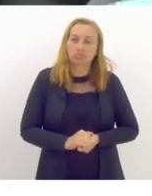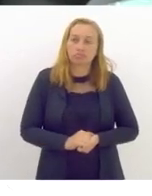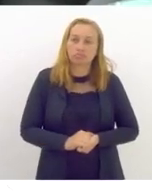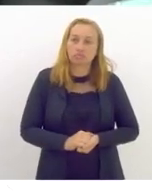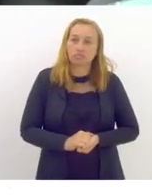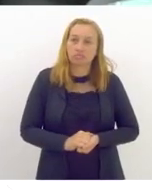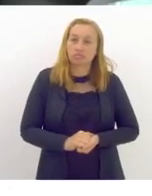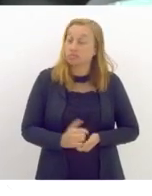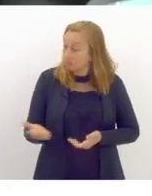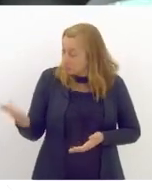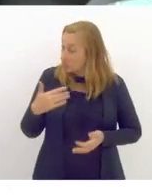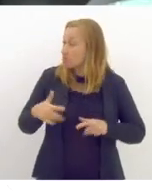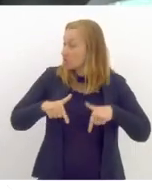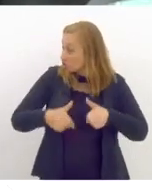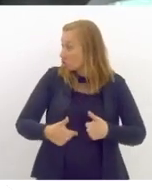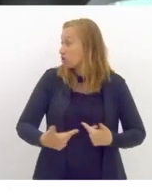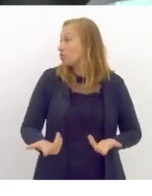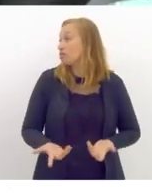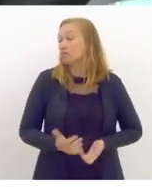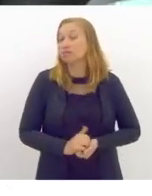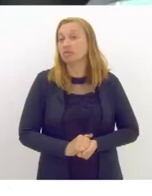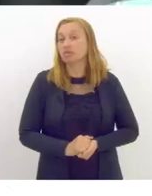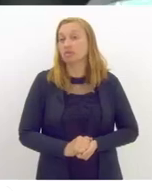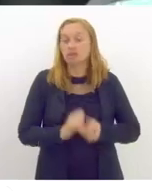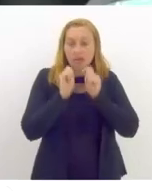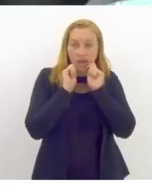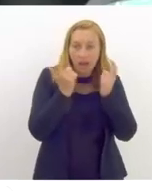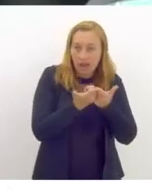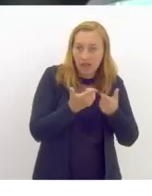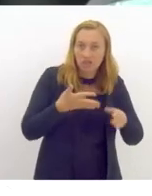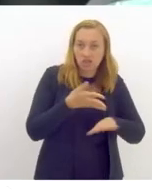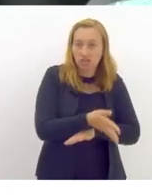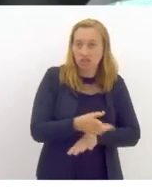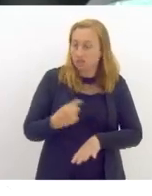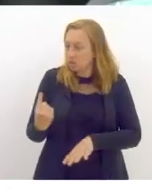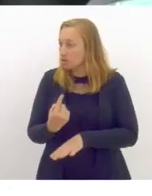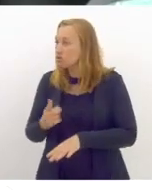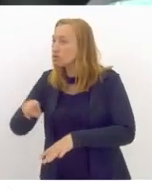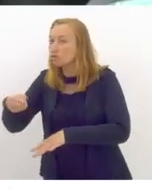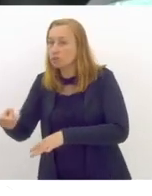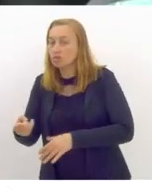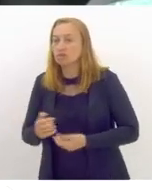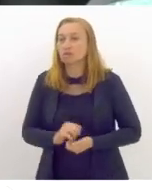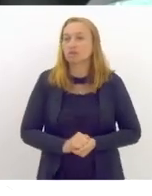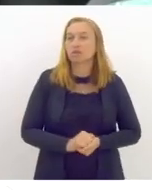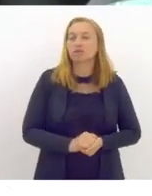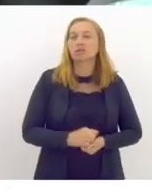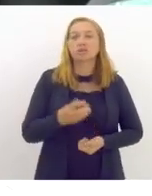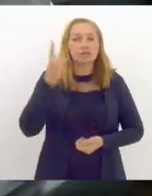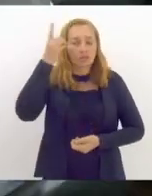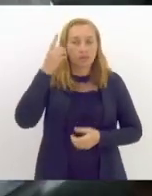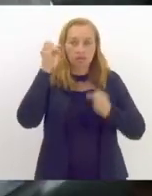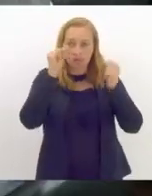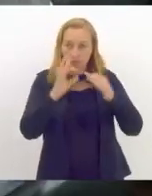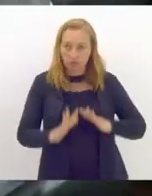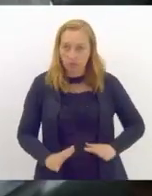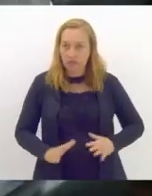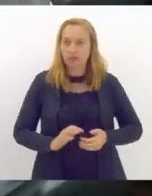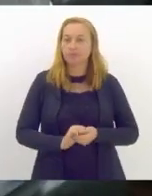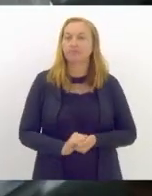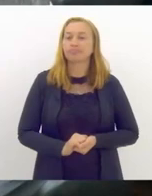vamos entrar que entre o alérgico 1 a gente entra com outra Deputado esclarecer o seguinte